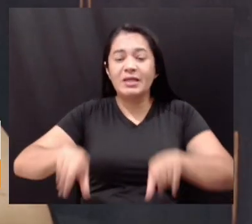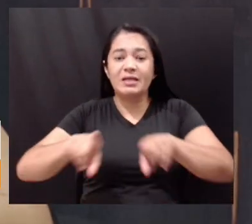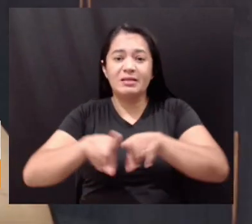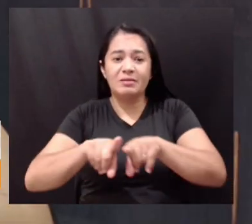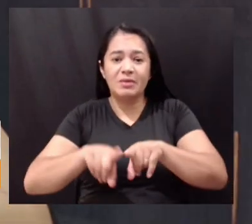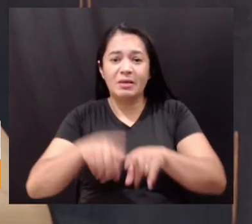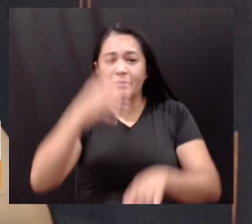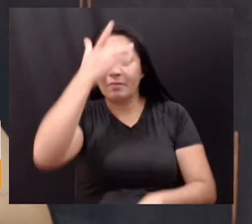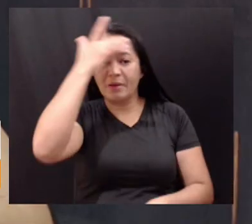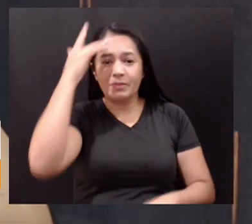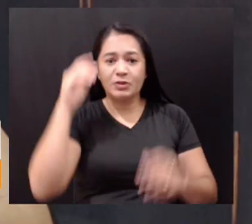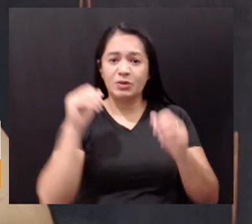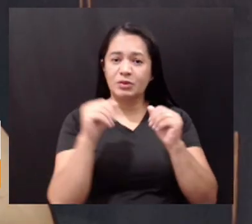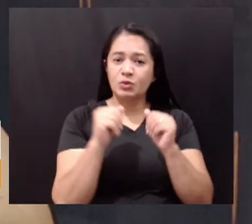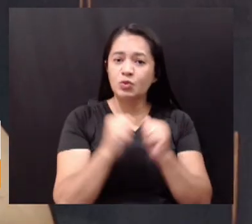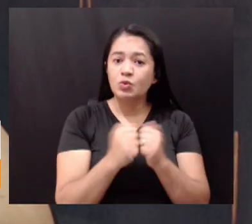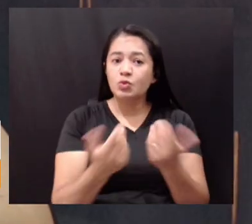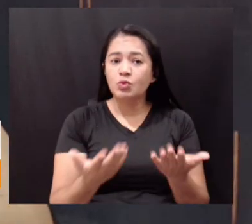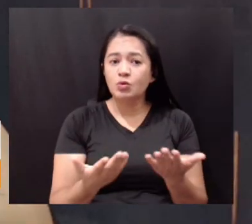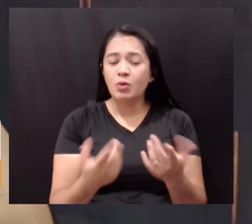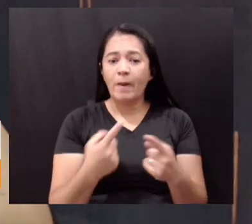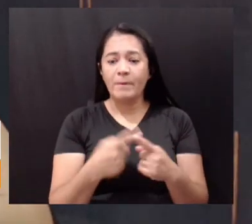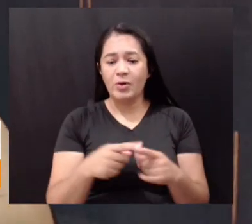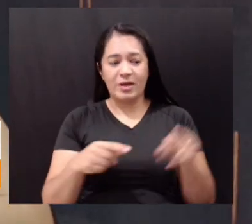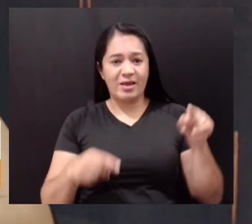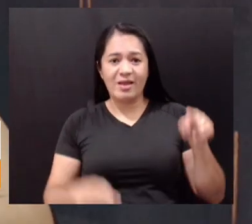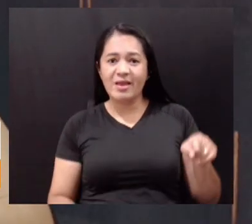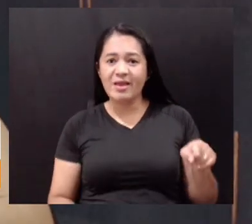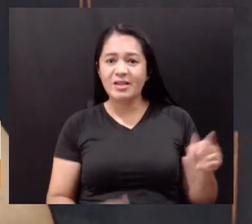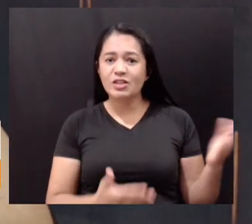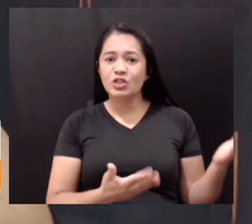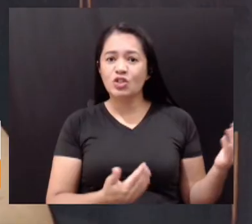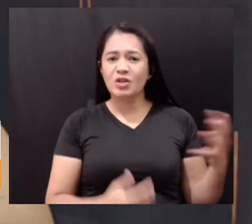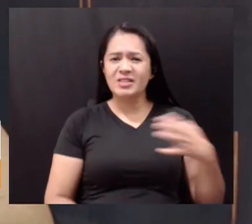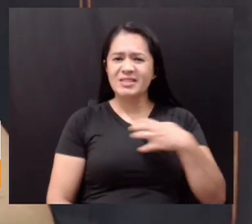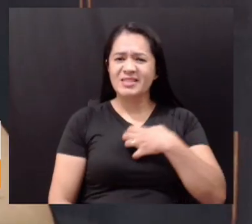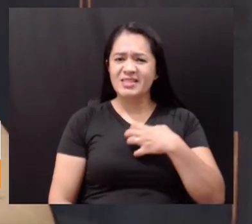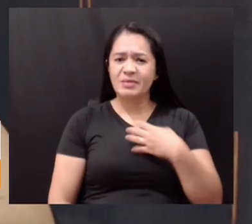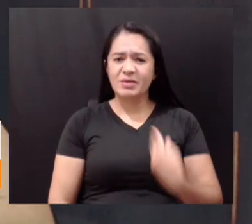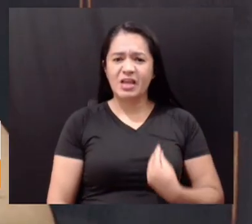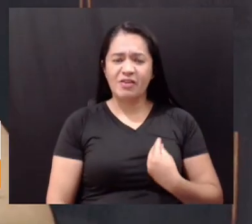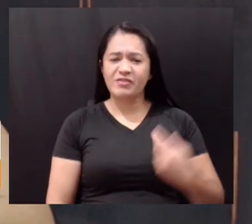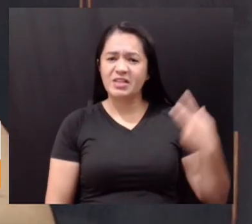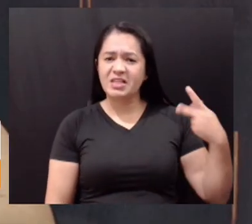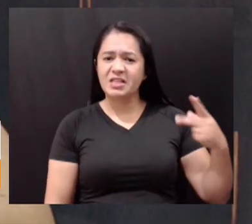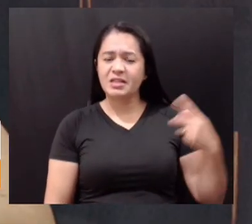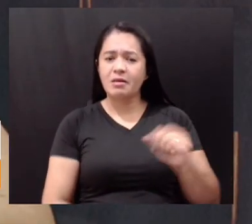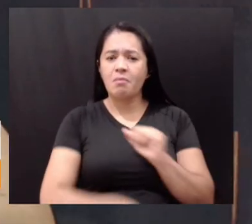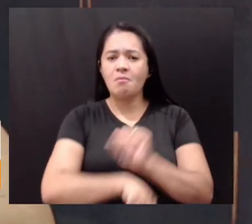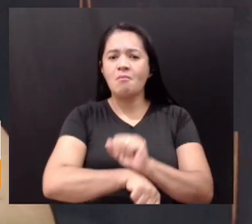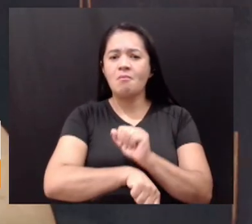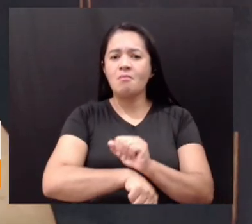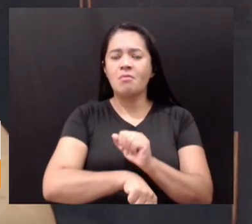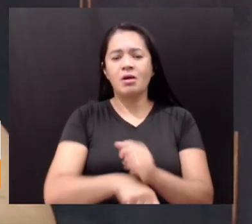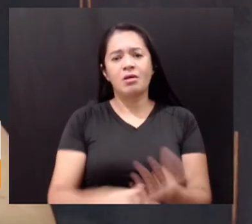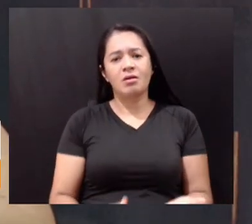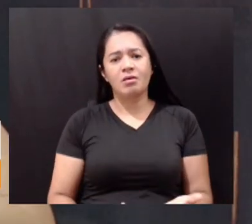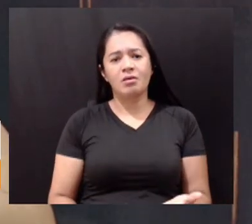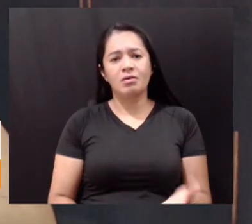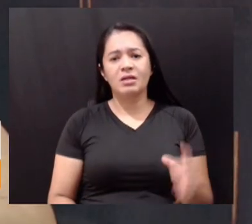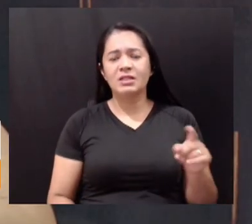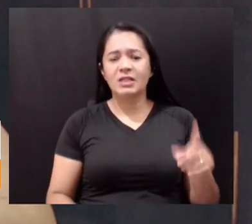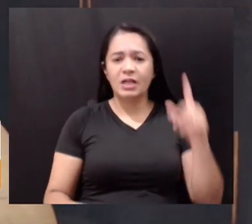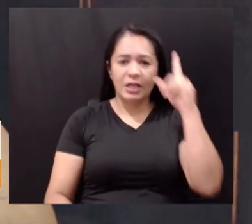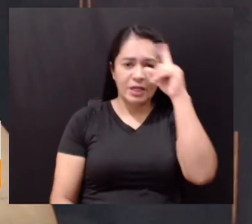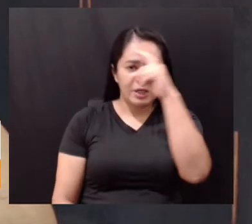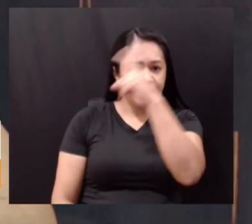porque esses jovens sentem também que a vida deles está muito paralisada. Então isso é muito difícil para quem está